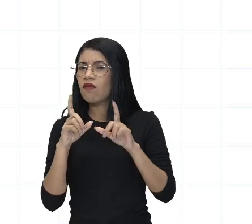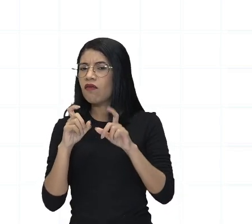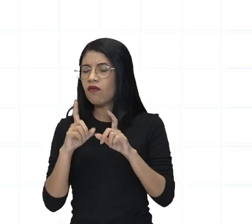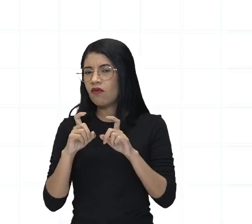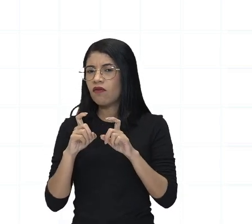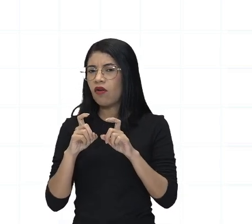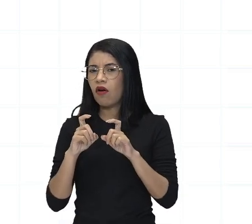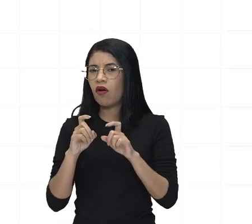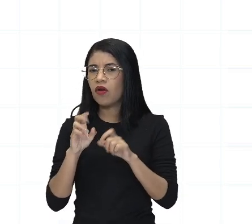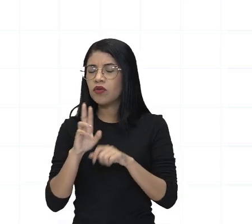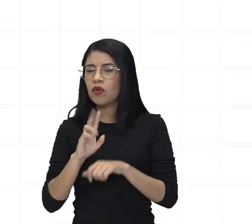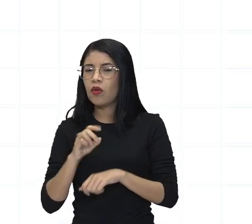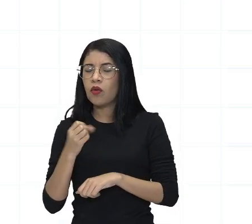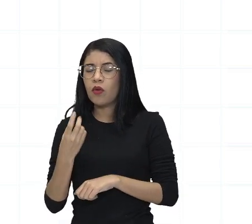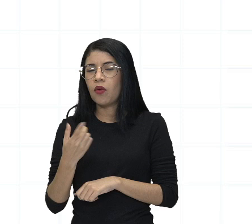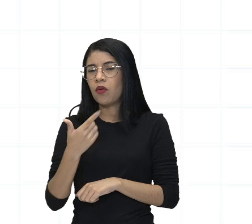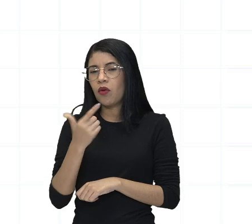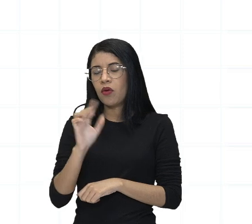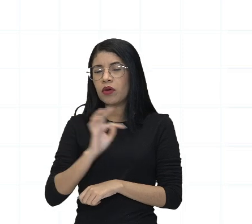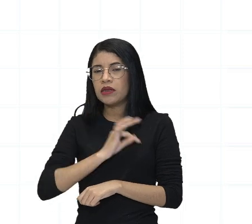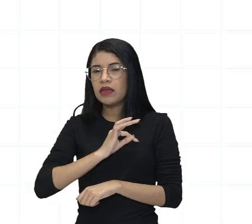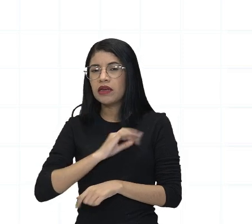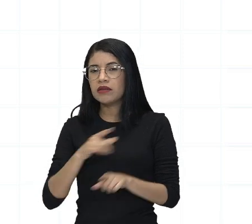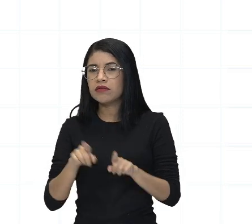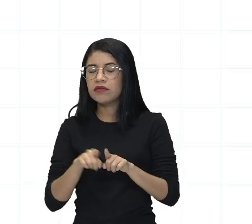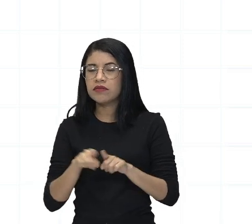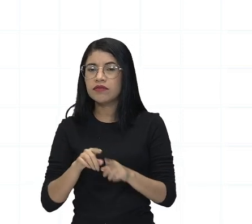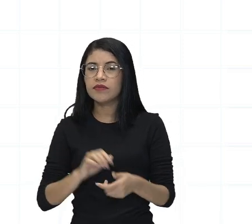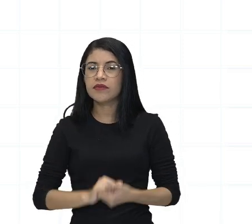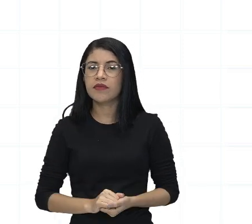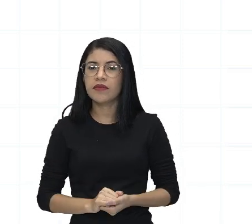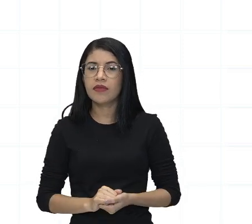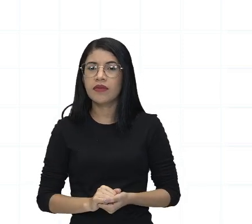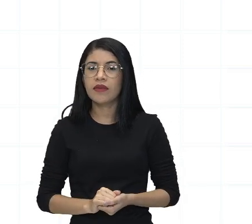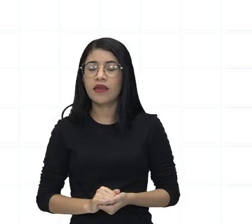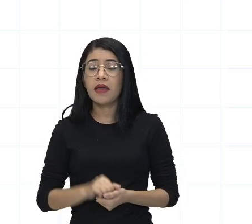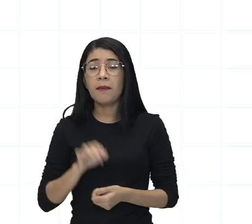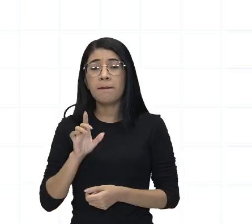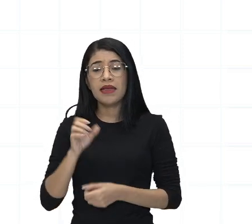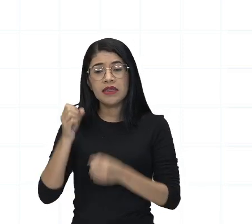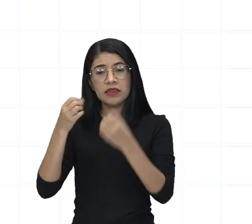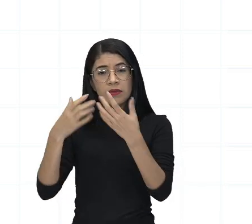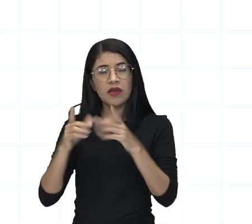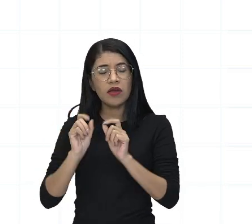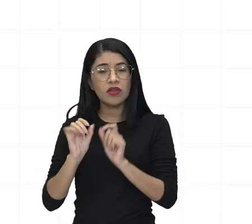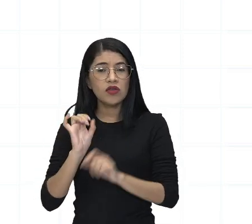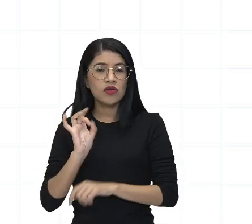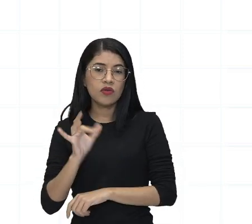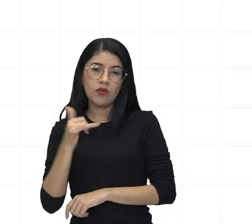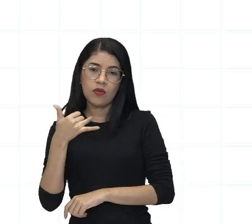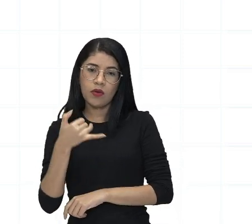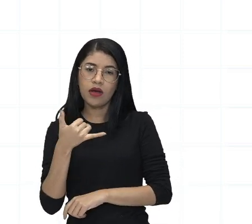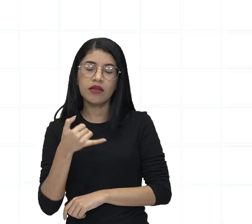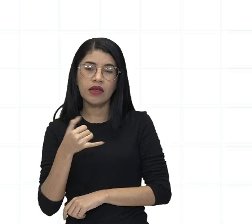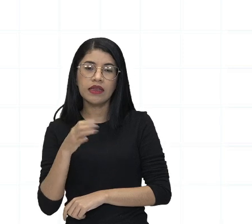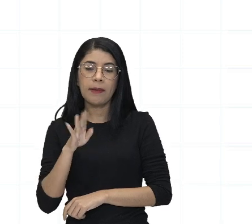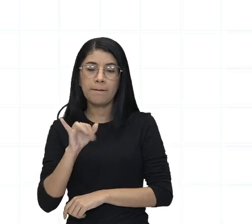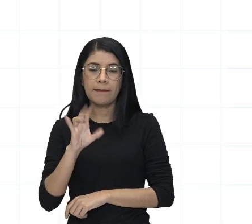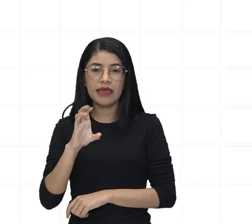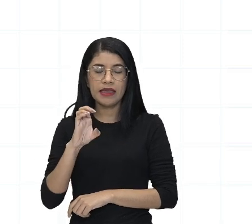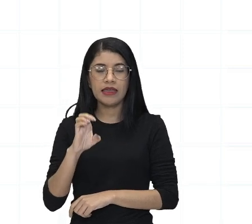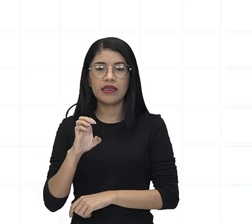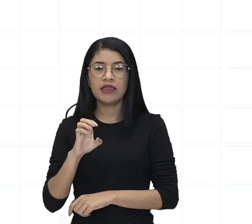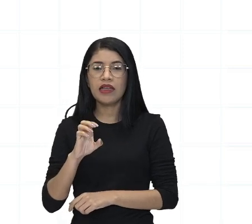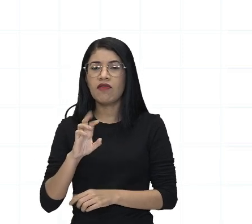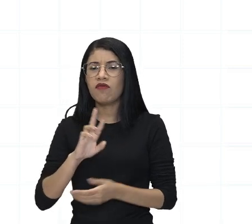se não usa outros meios também. O jovem diz que usa apenas caneta Bic de cores